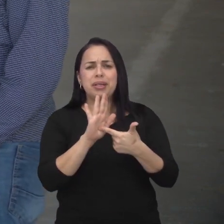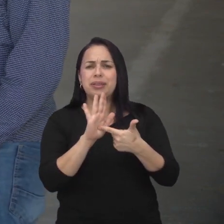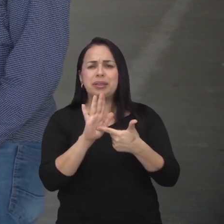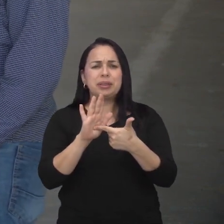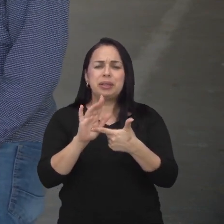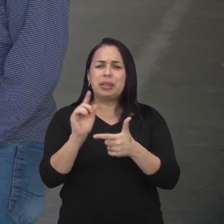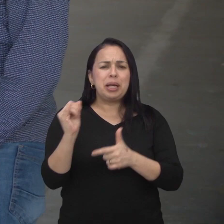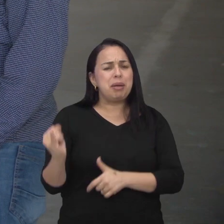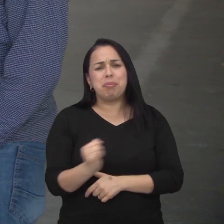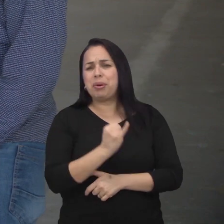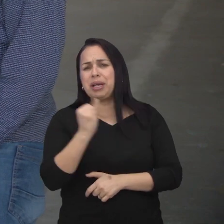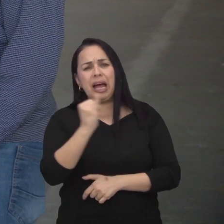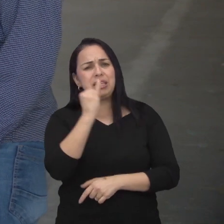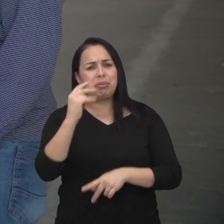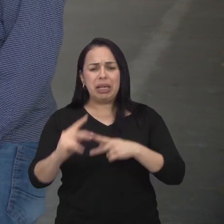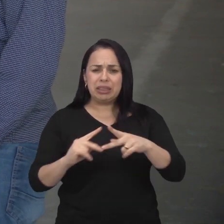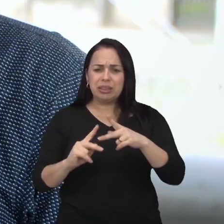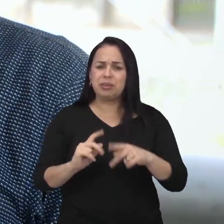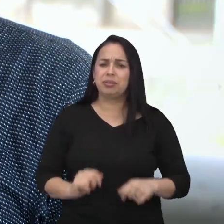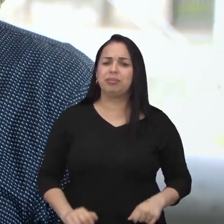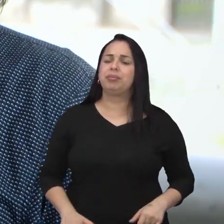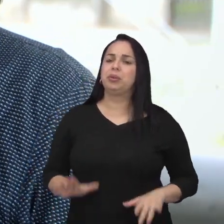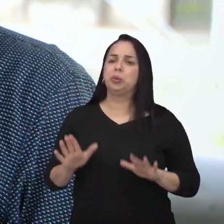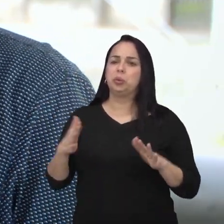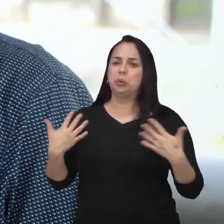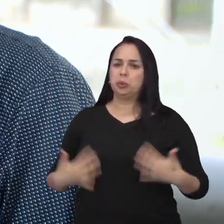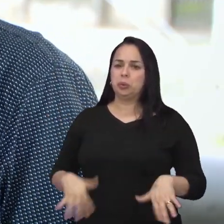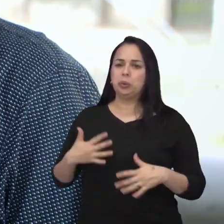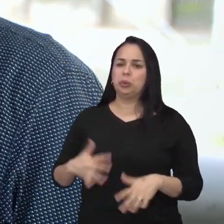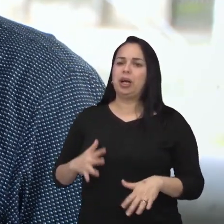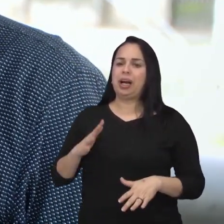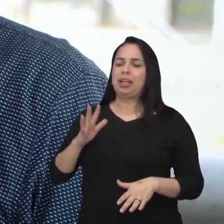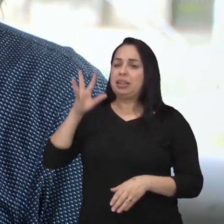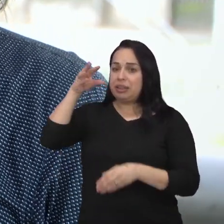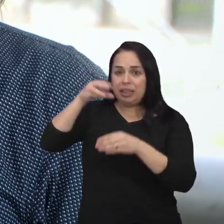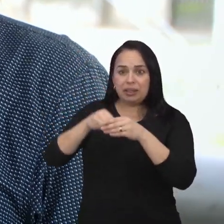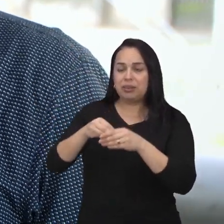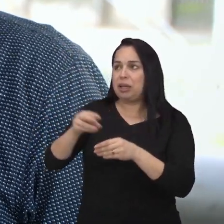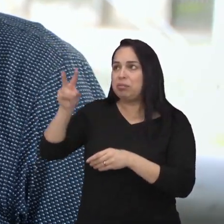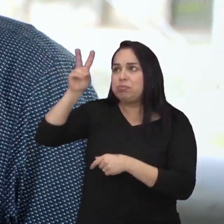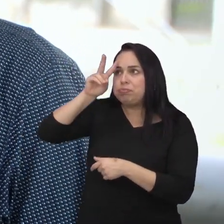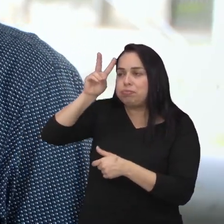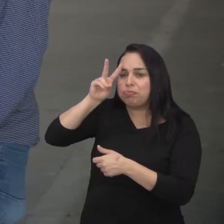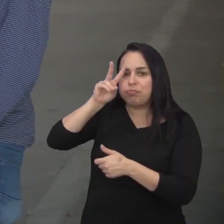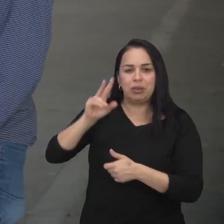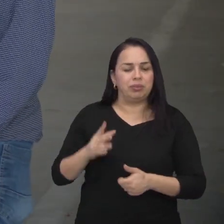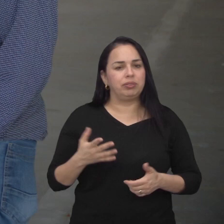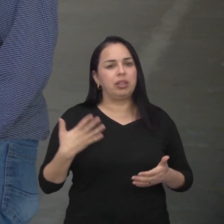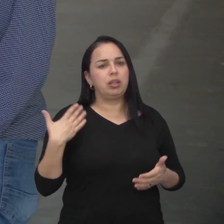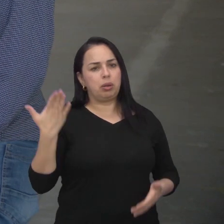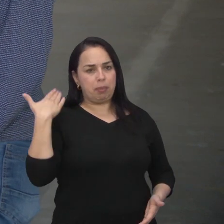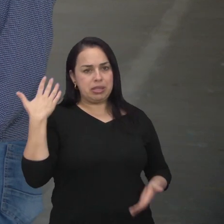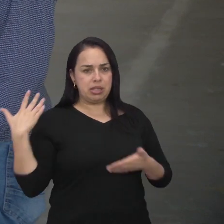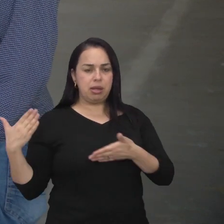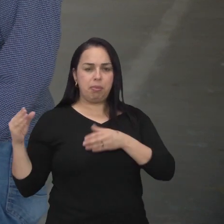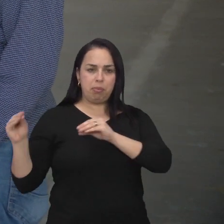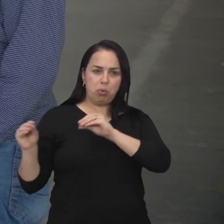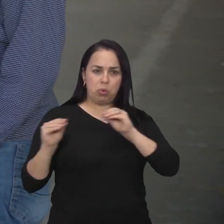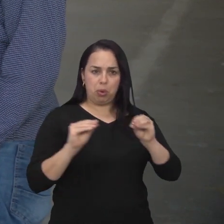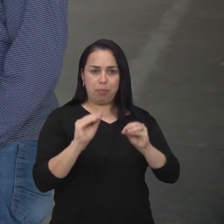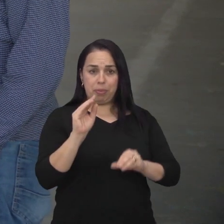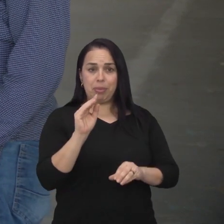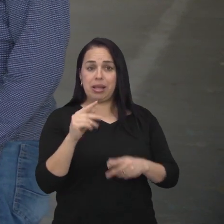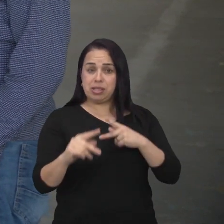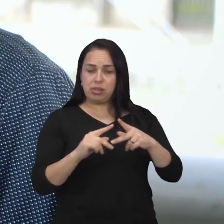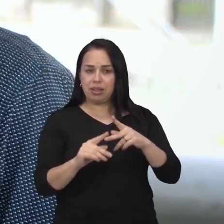tantas coisas aqui para a cidade, né? Sim, boa parte da memória está aqui. Quando você veio para São